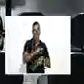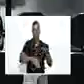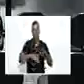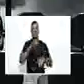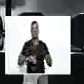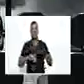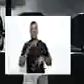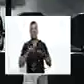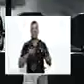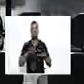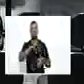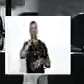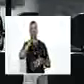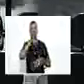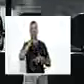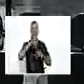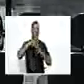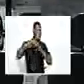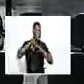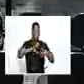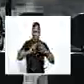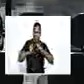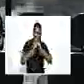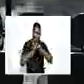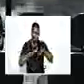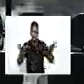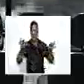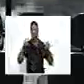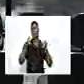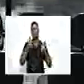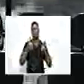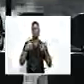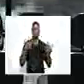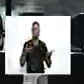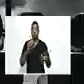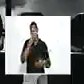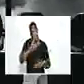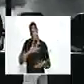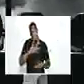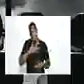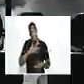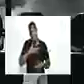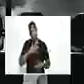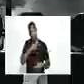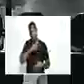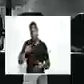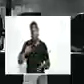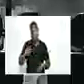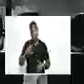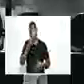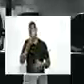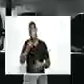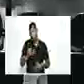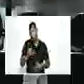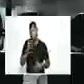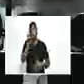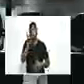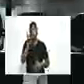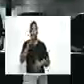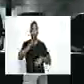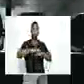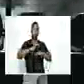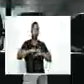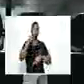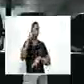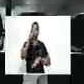vezes V animais acabam movimentando Aquele lixo enfim né Aí eu eu gostaria senhor presidente de sugerir encaminhamento que